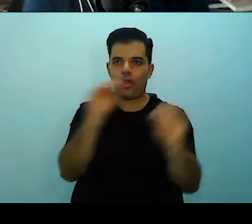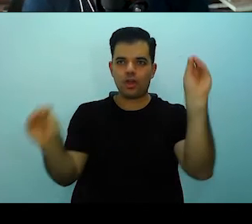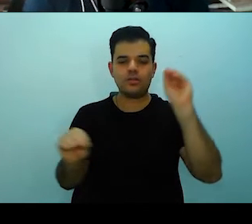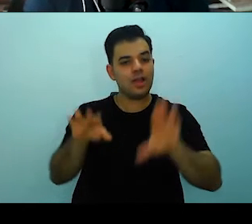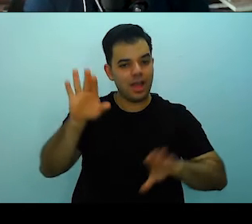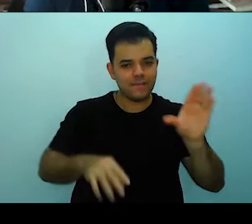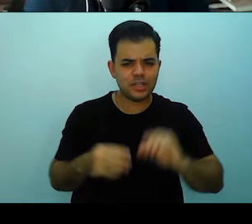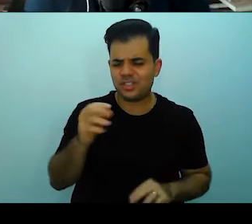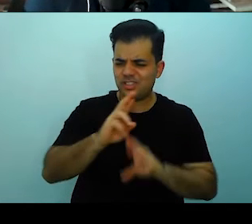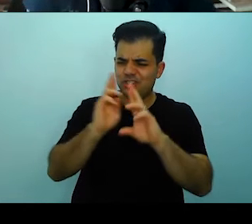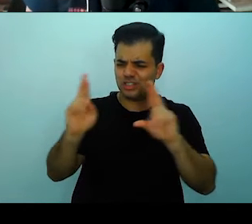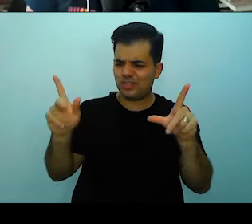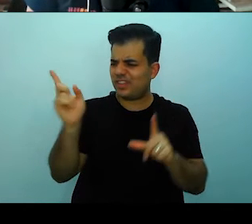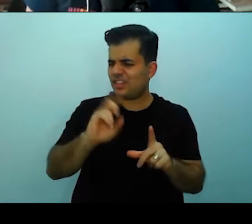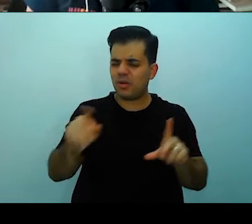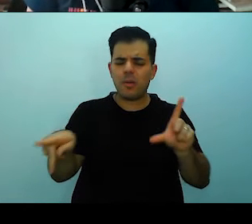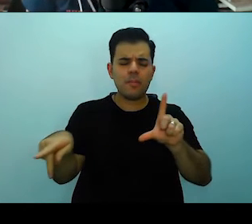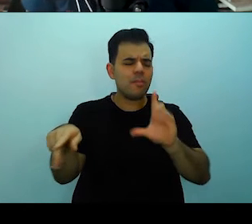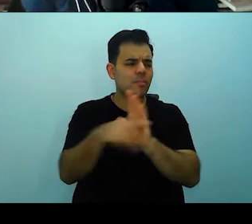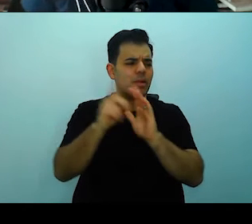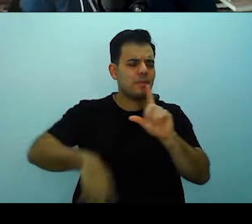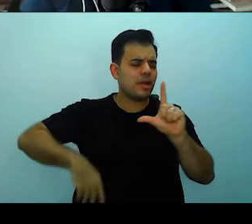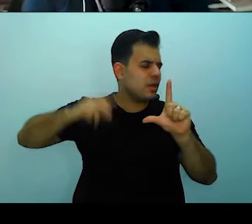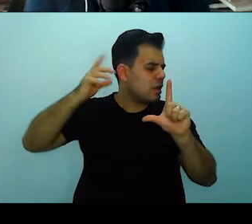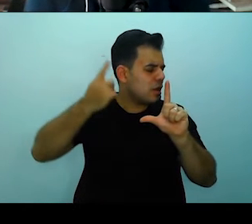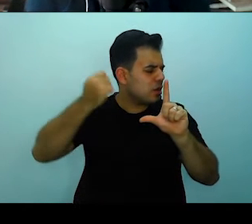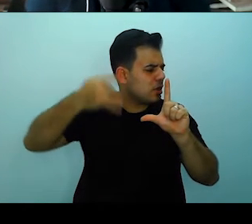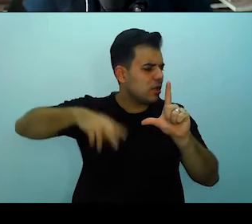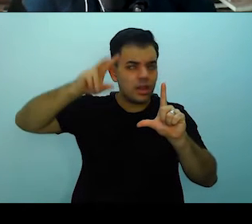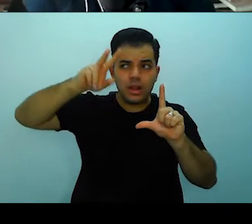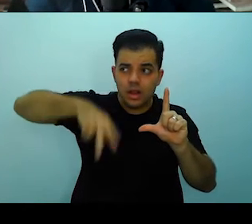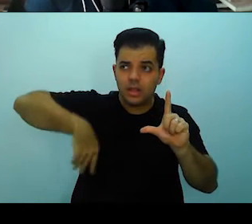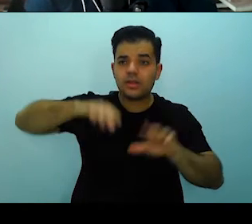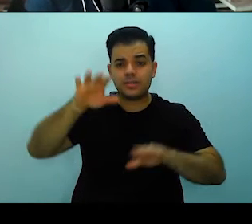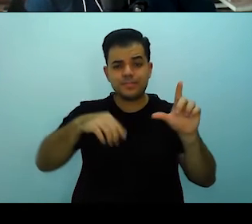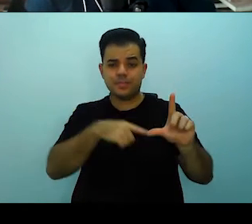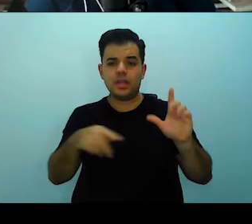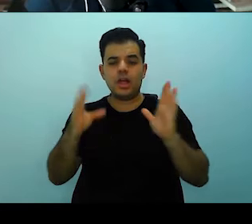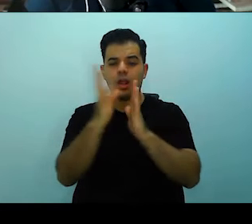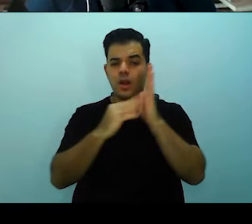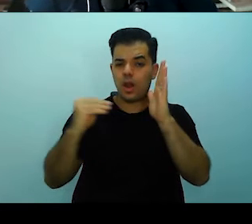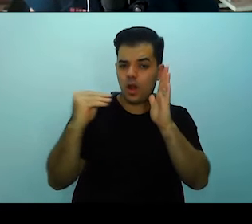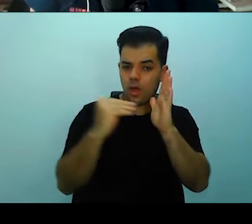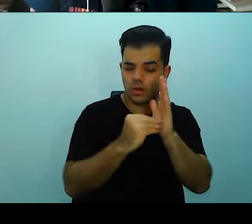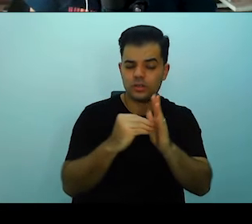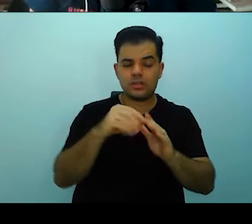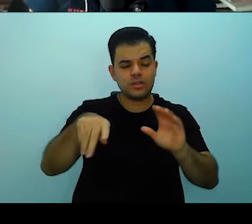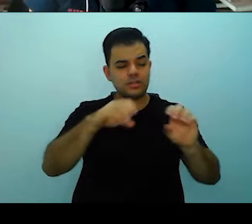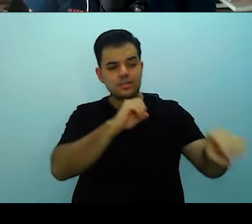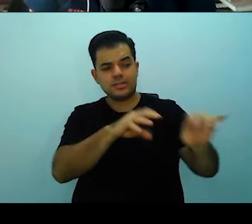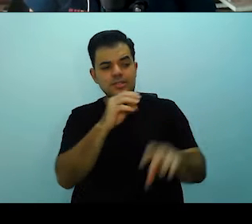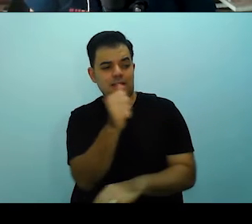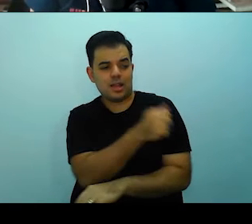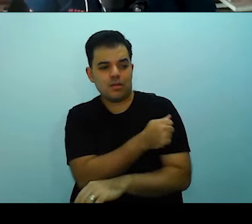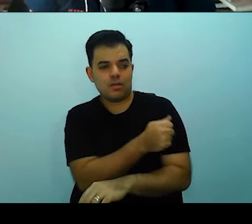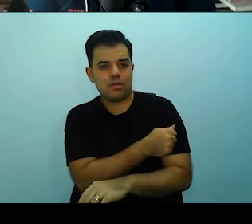de telas vai passar por ali mesmo, só que a gente tem que ter, desde quando a gente vai ensinar a lógica de programação para o nosso aluno, a concepção de que